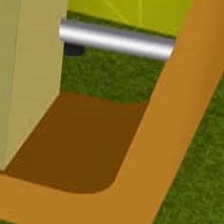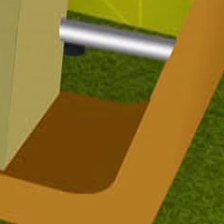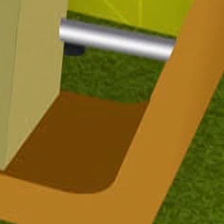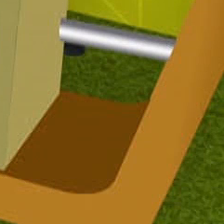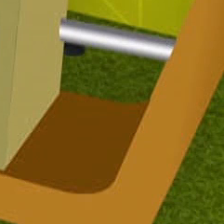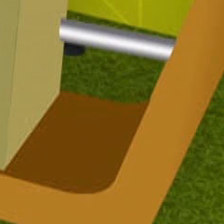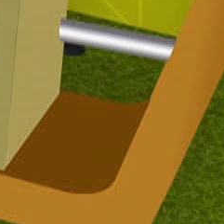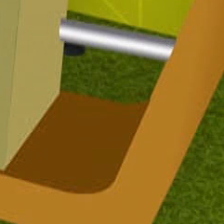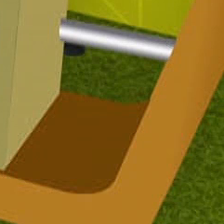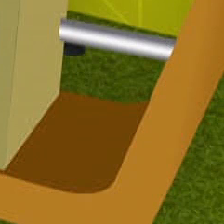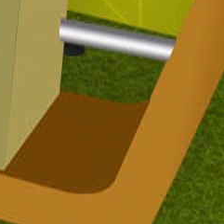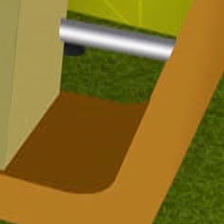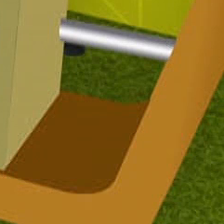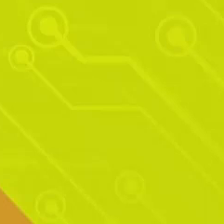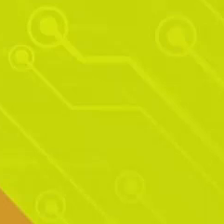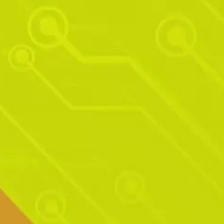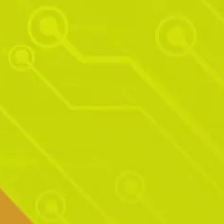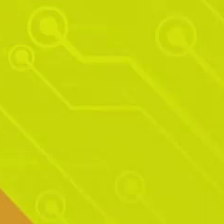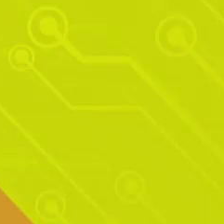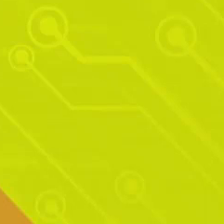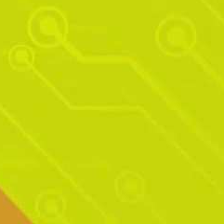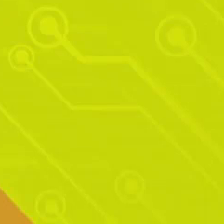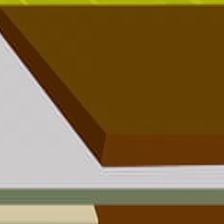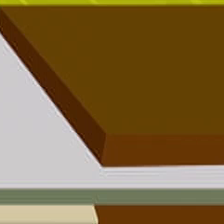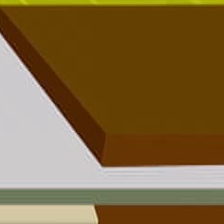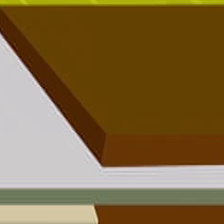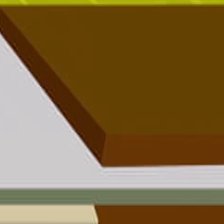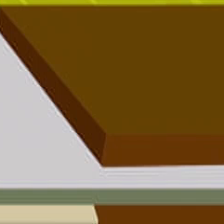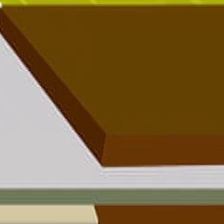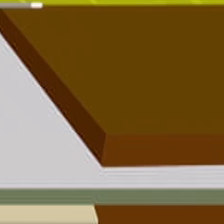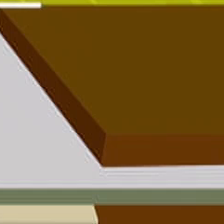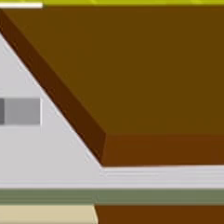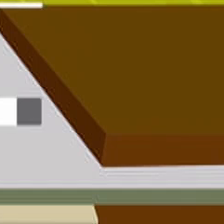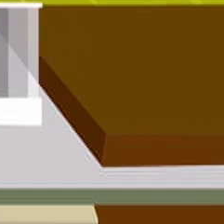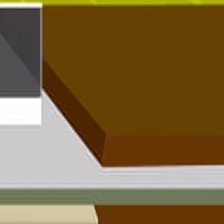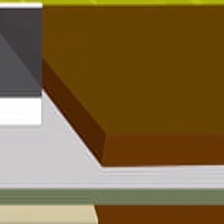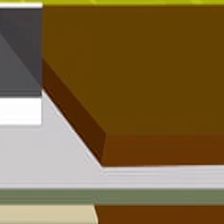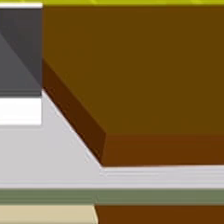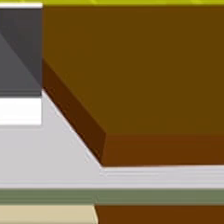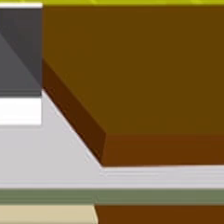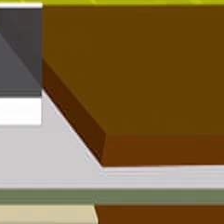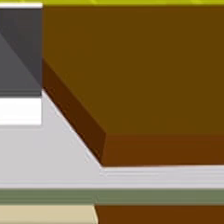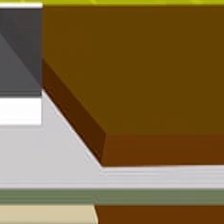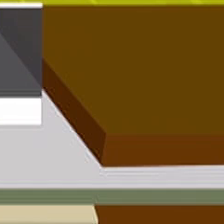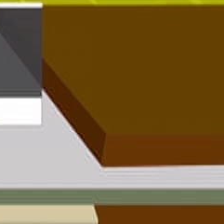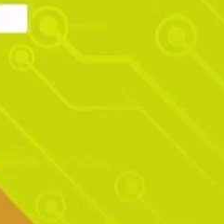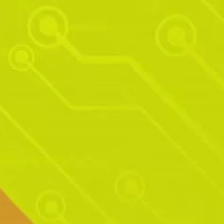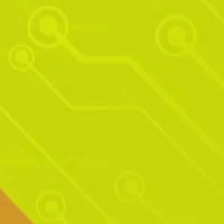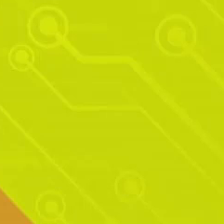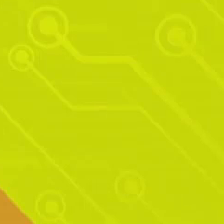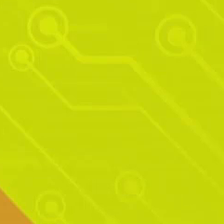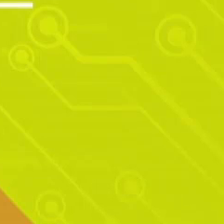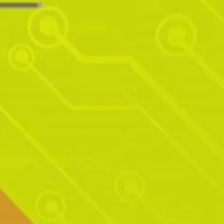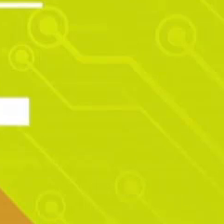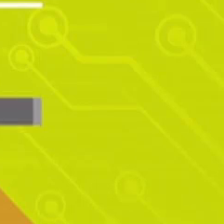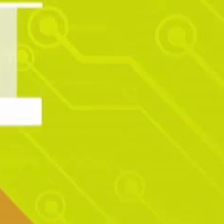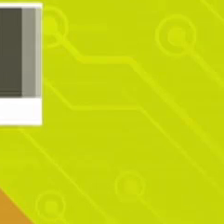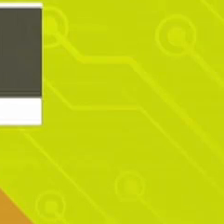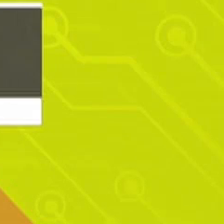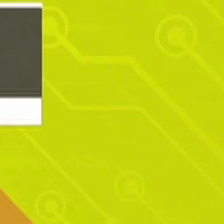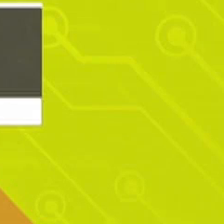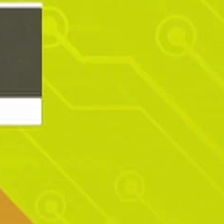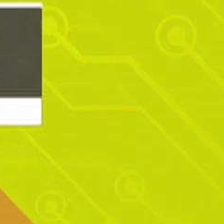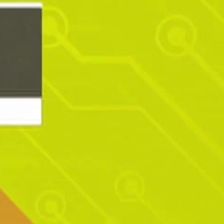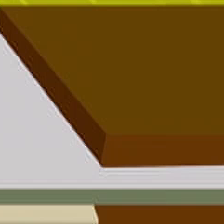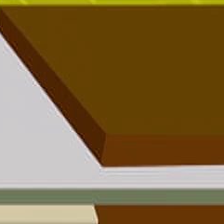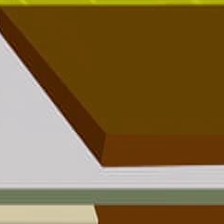Olá, Oi, somos a dupla RAI e Tech. Estaremos novamente com vocês. nas aulas de